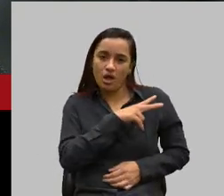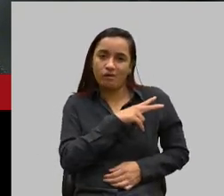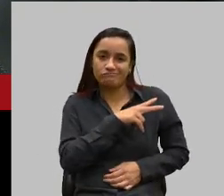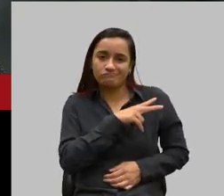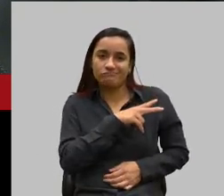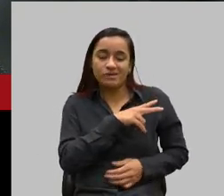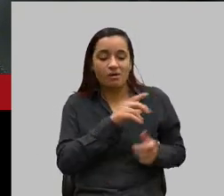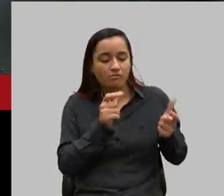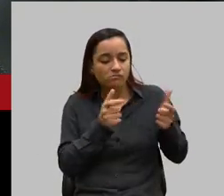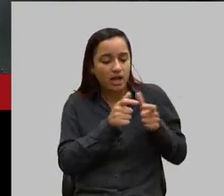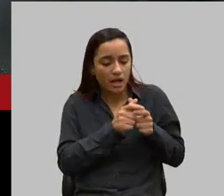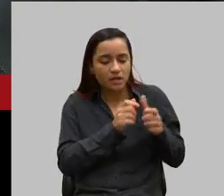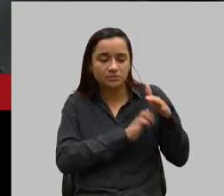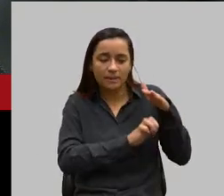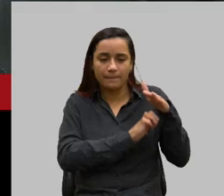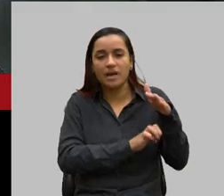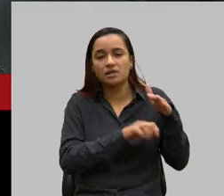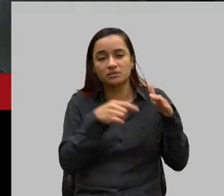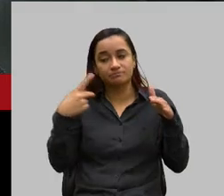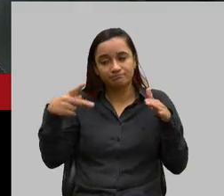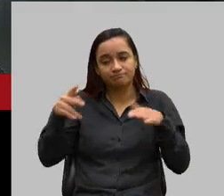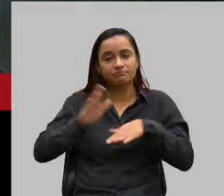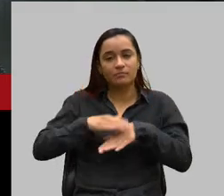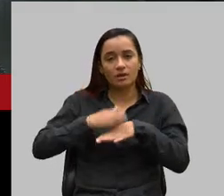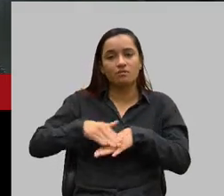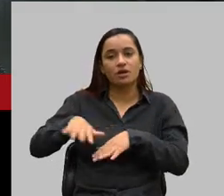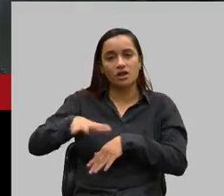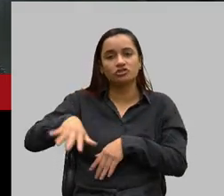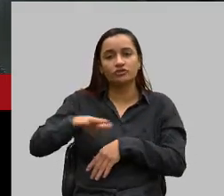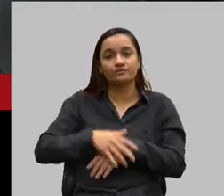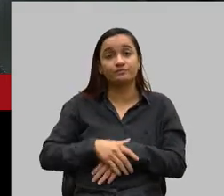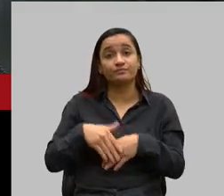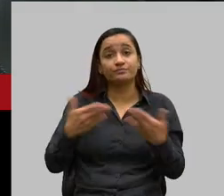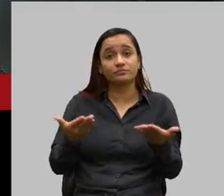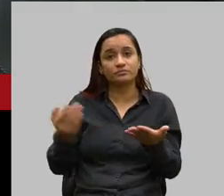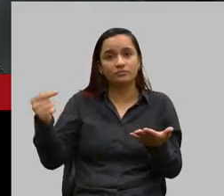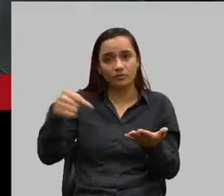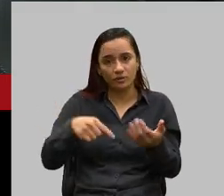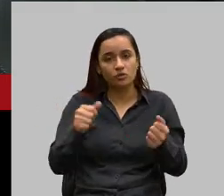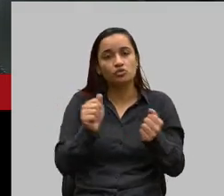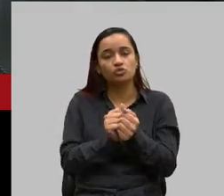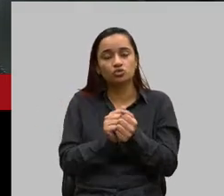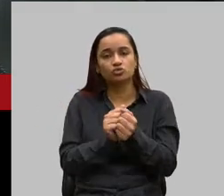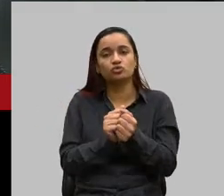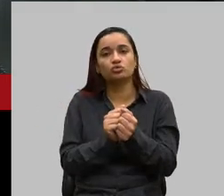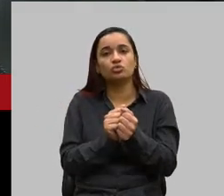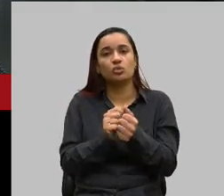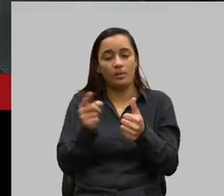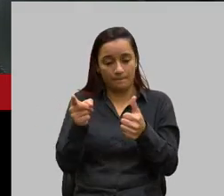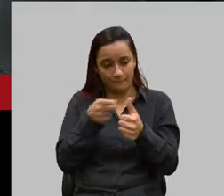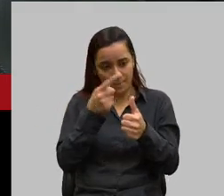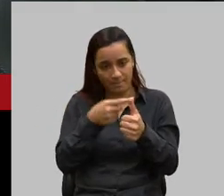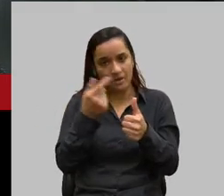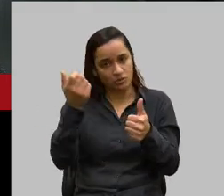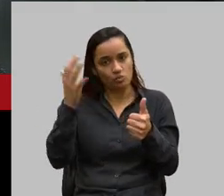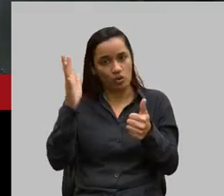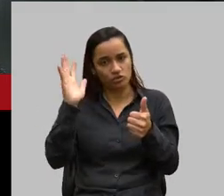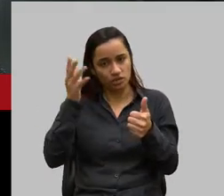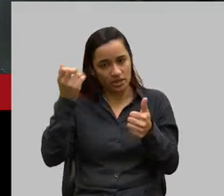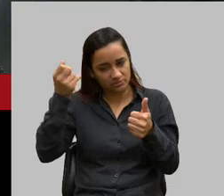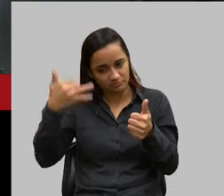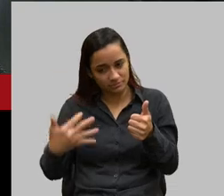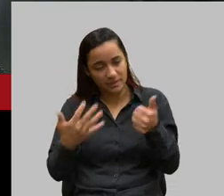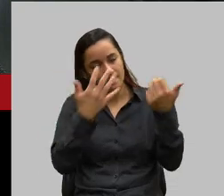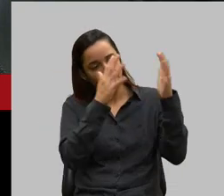empreendedores daquela região então aqui junto à sede primeiro como eu já disse parabenizar pelo